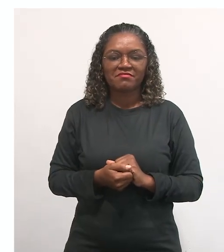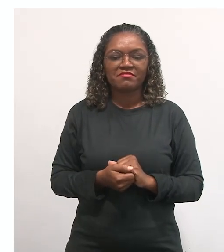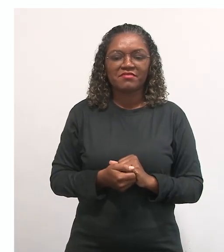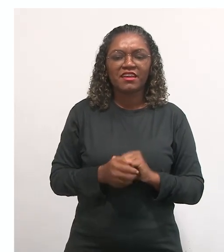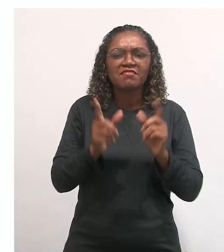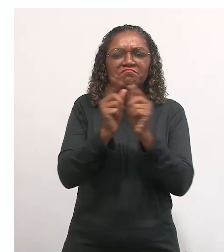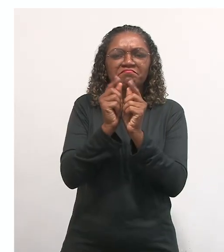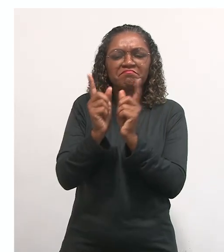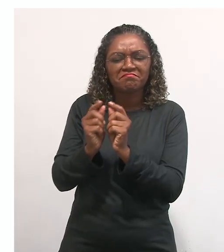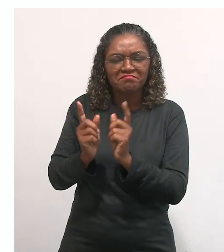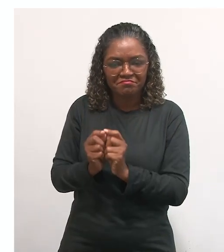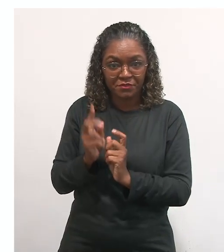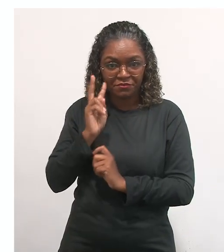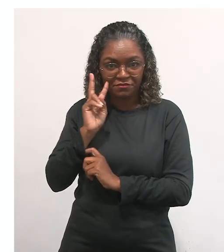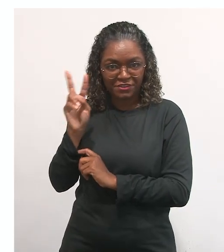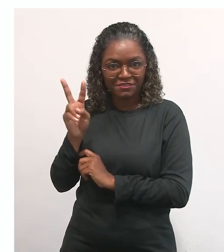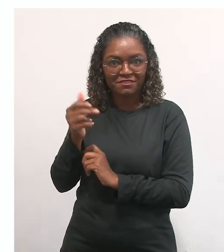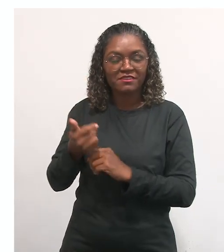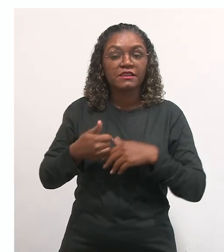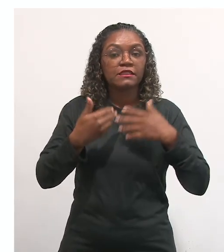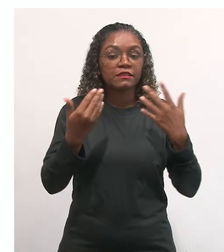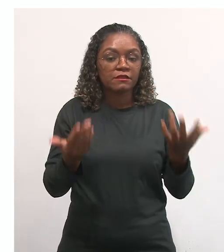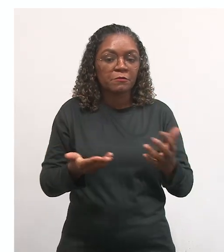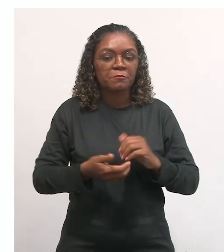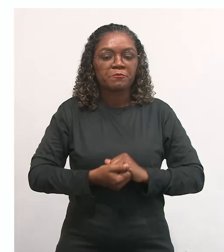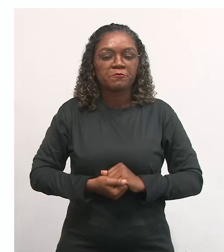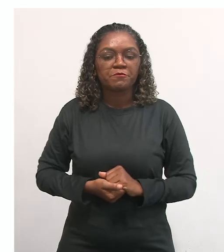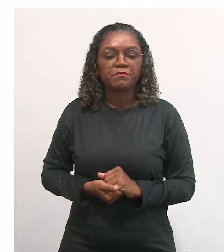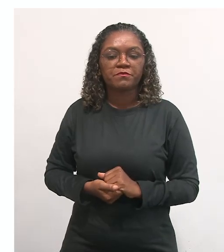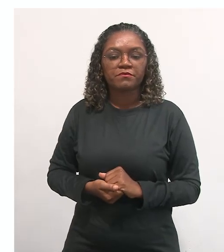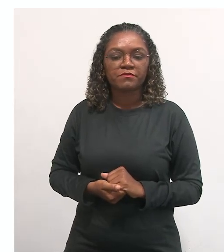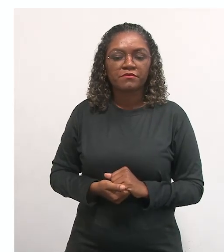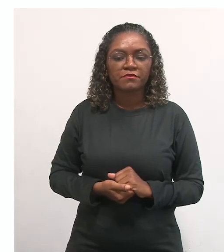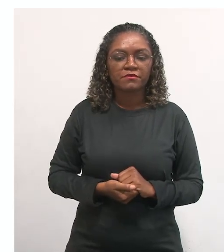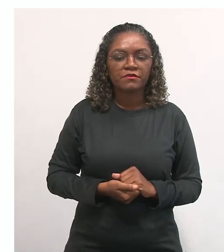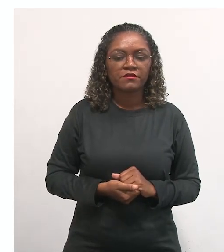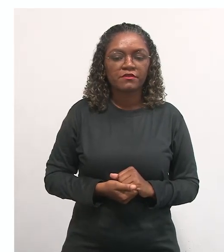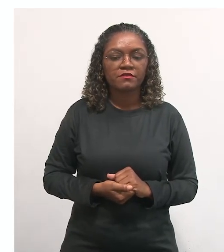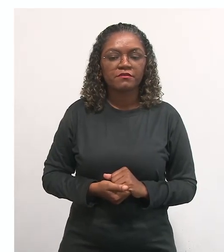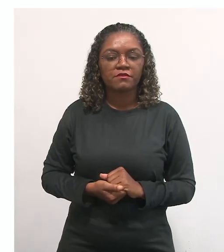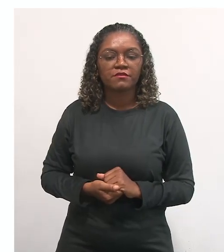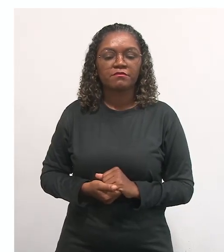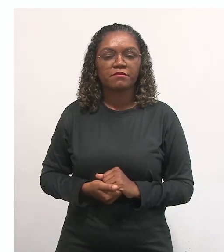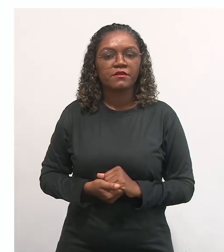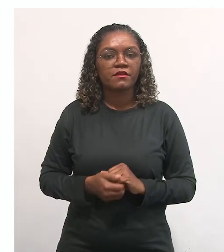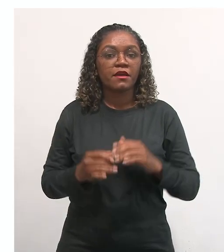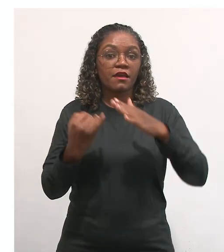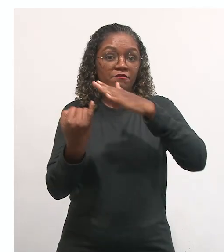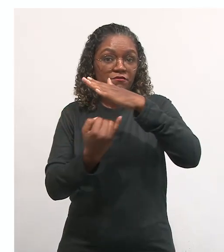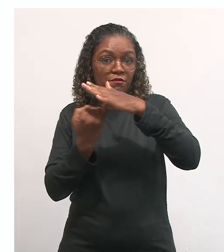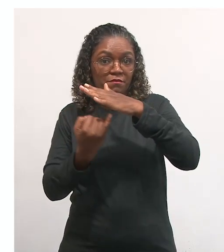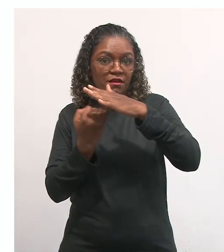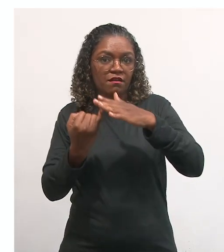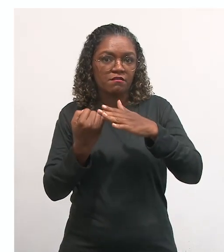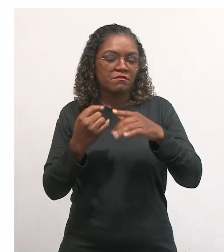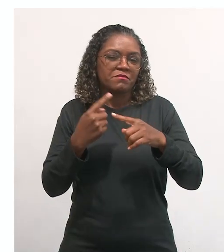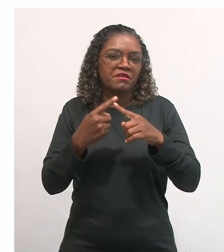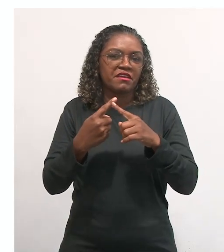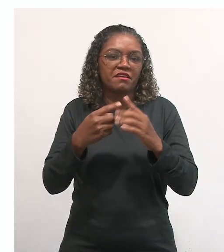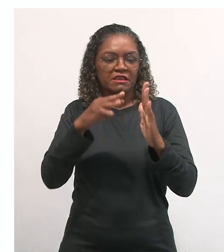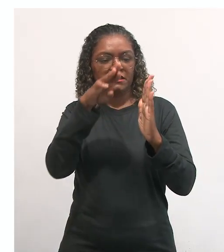colocou bem abreviado né então o que diz então assim é é bem formal aqui você não tem tanta